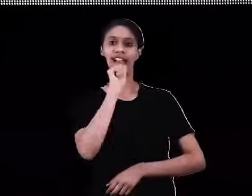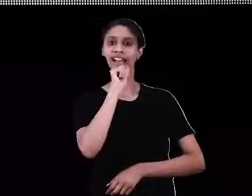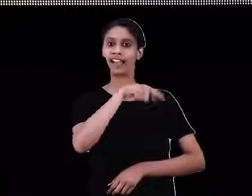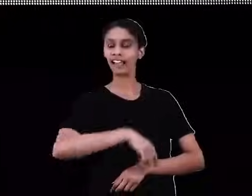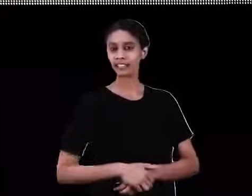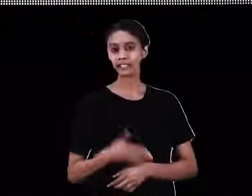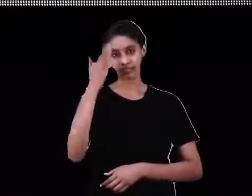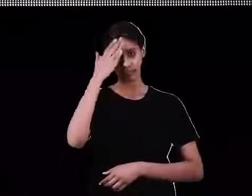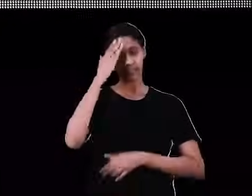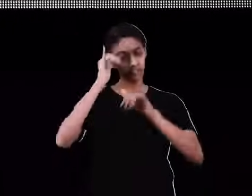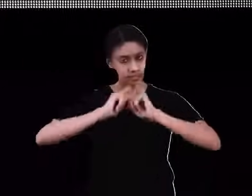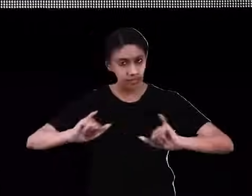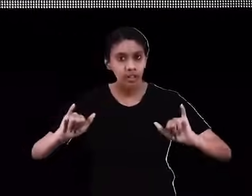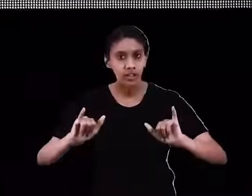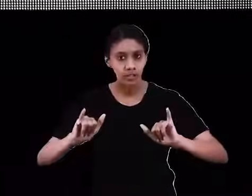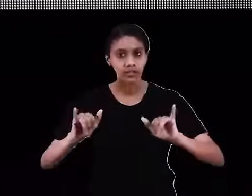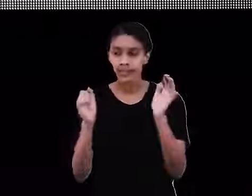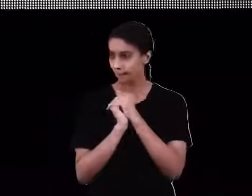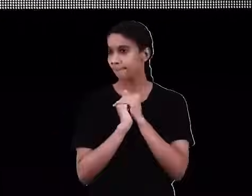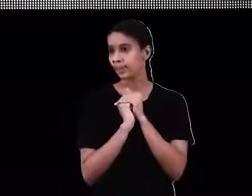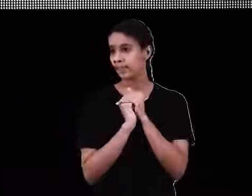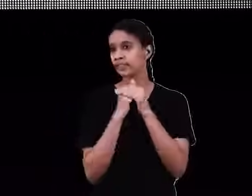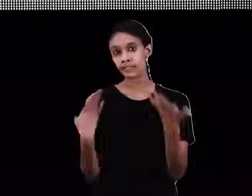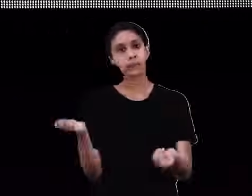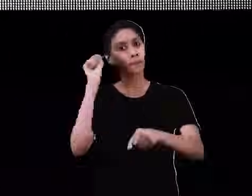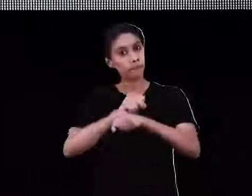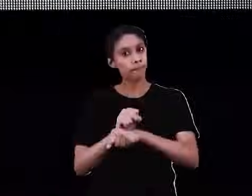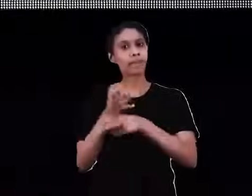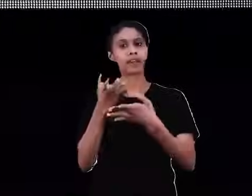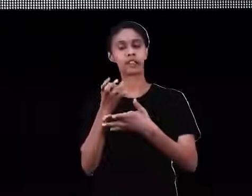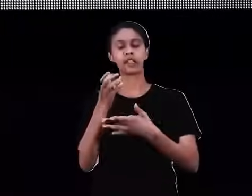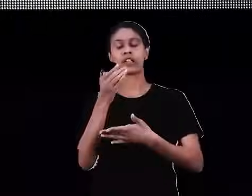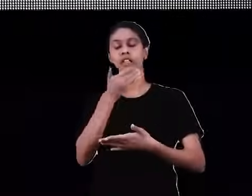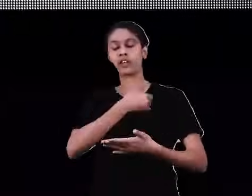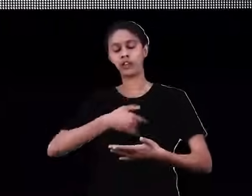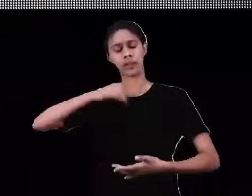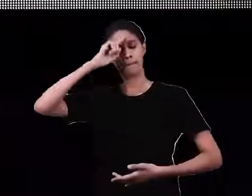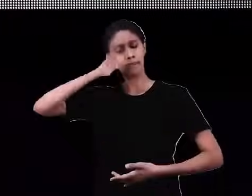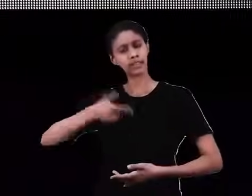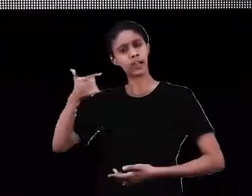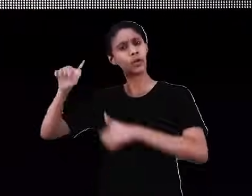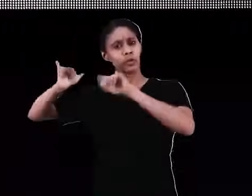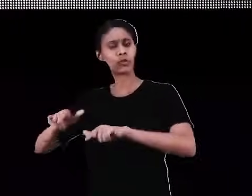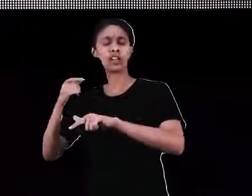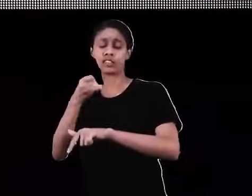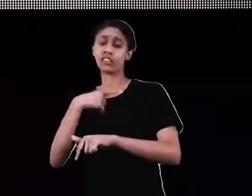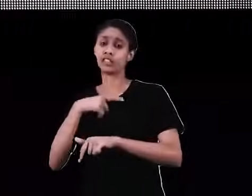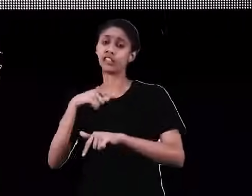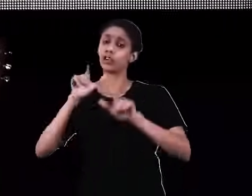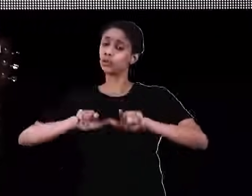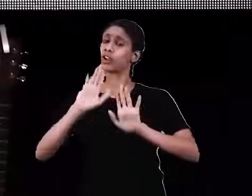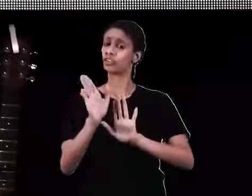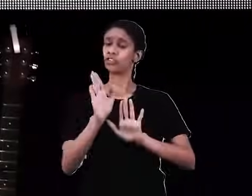gente? Amém, minha gente? Então para de querer governar outro território se você já tem um para governar. Domine o território que já é